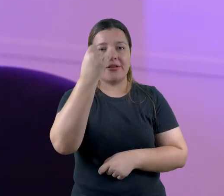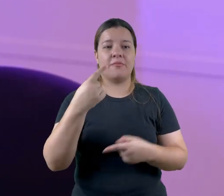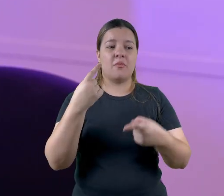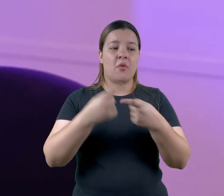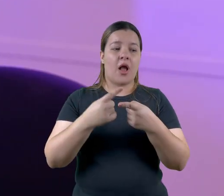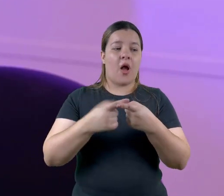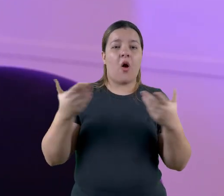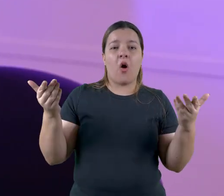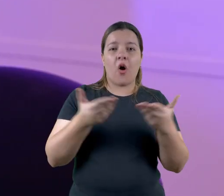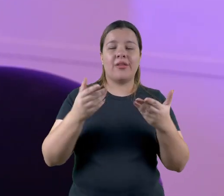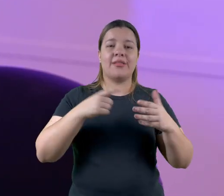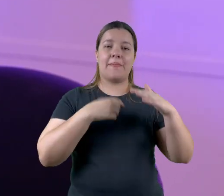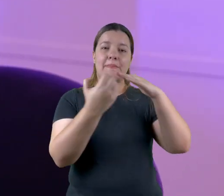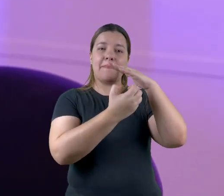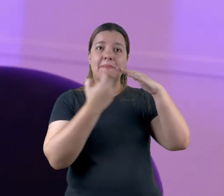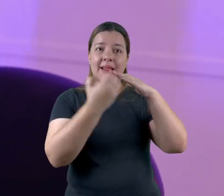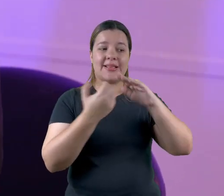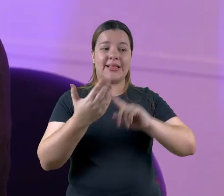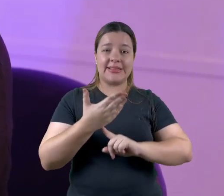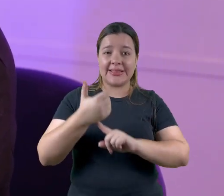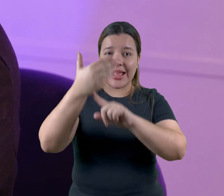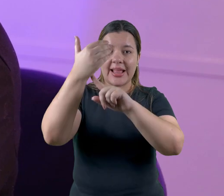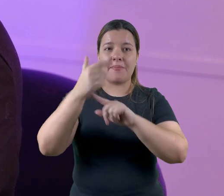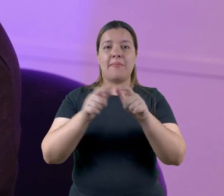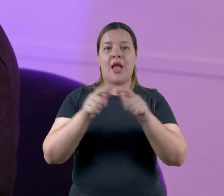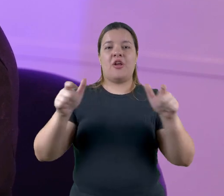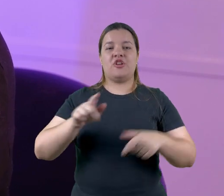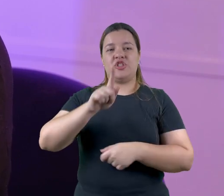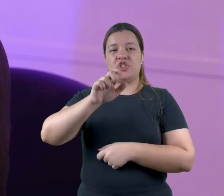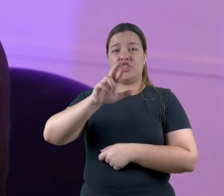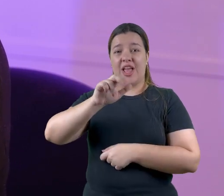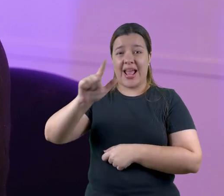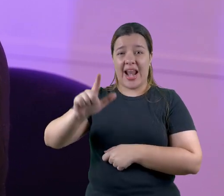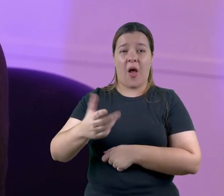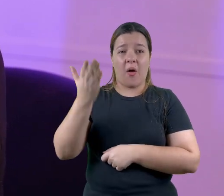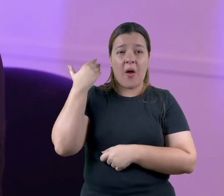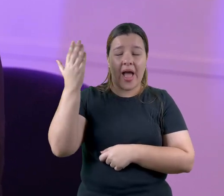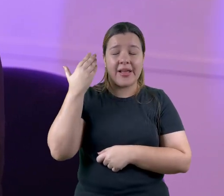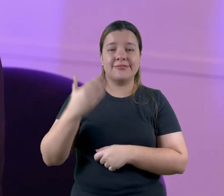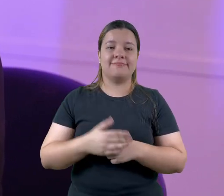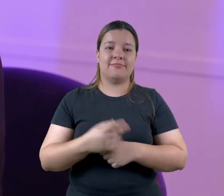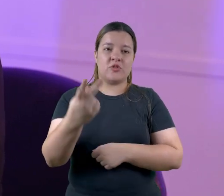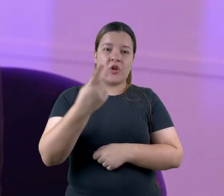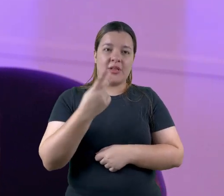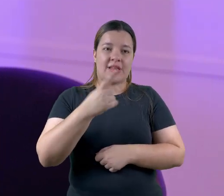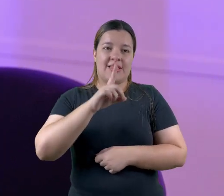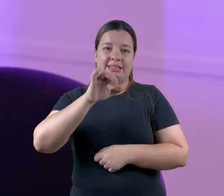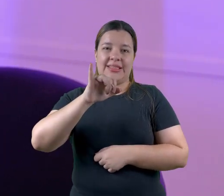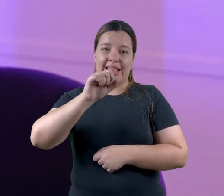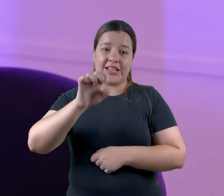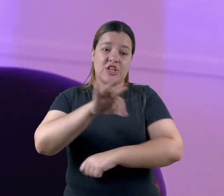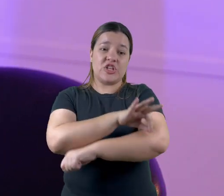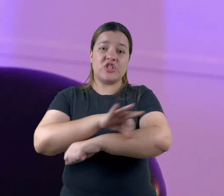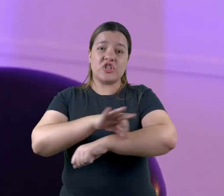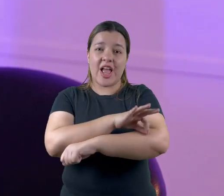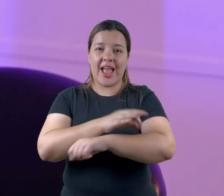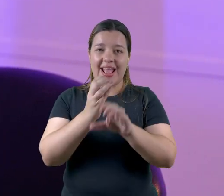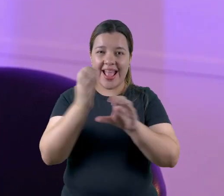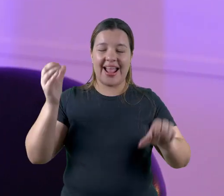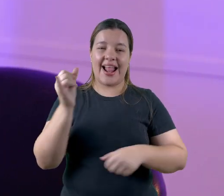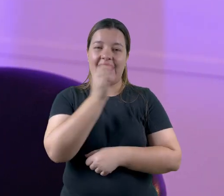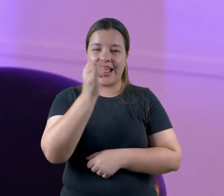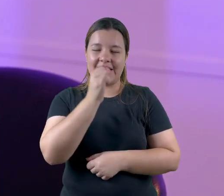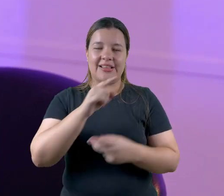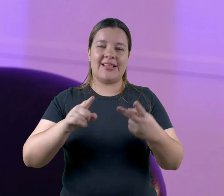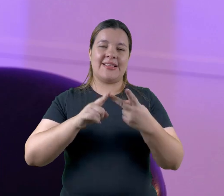bacana né porque hoje você pega as empresas de Tecnologia em geral né na nossa época né Daisy era só engenheiro